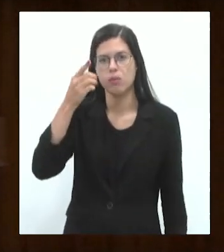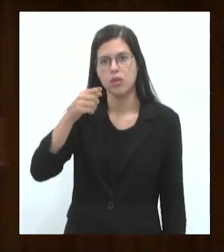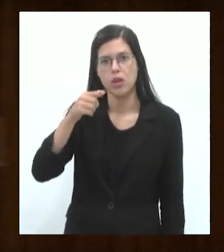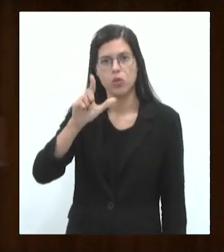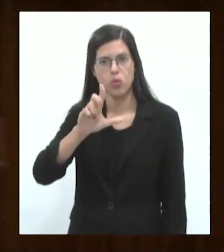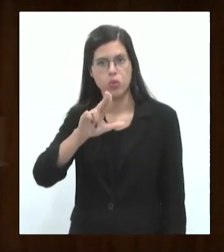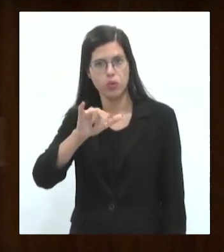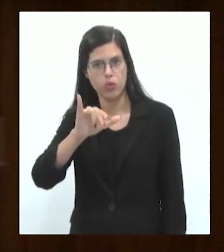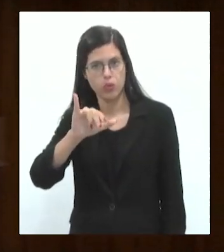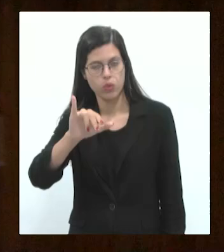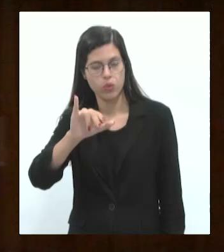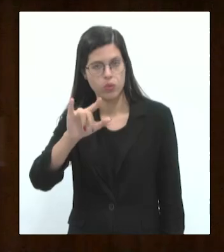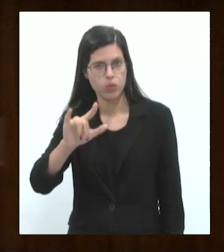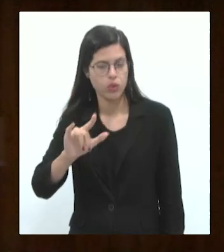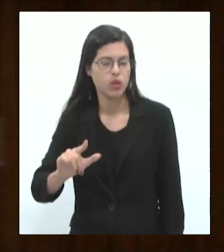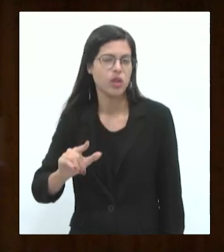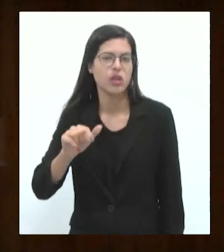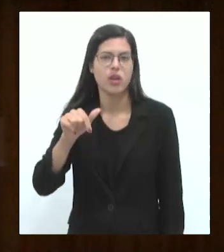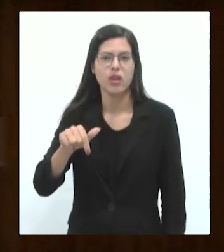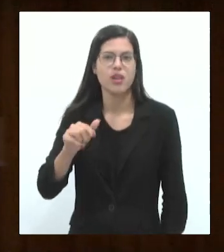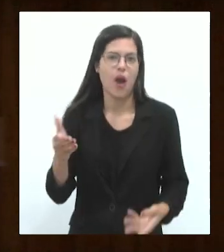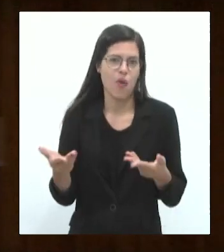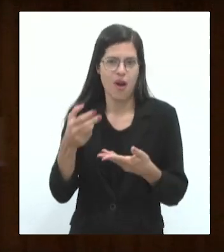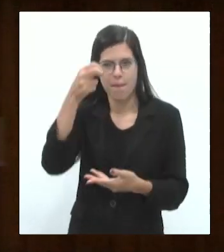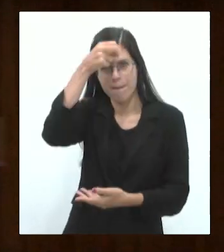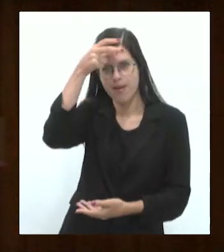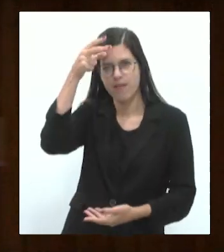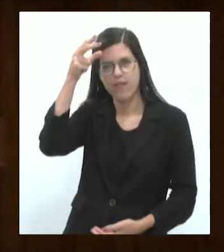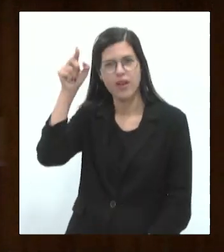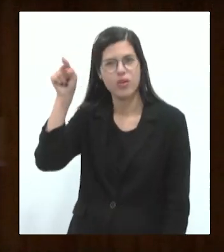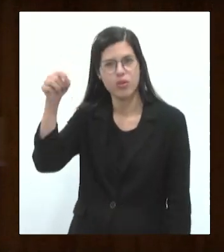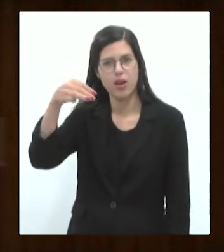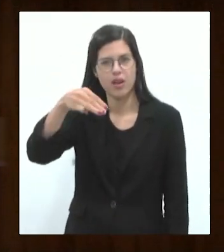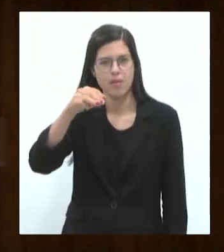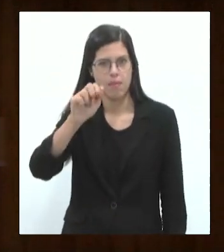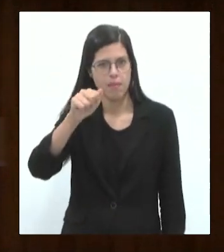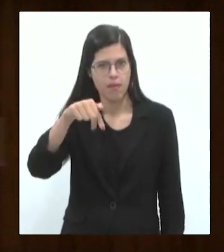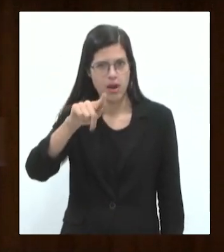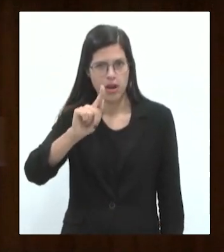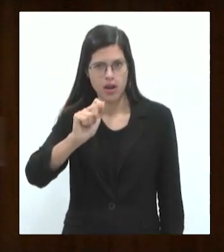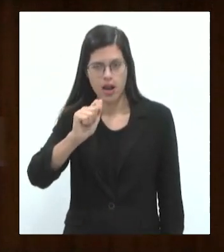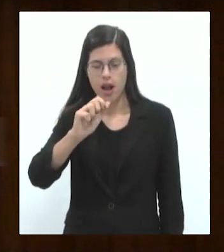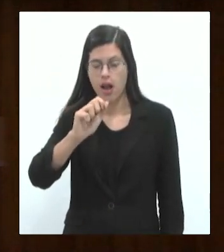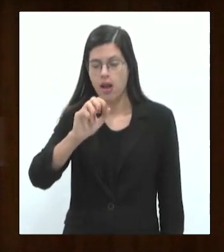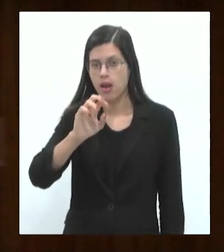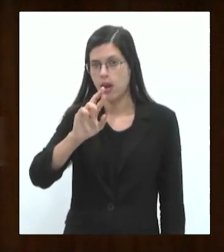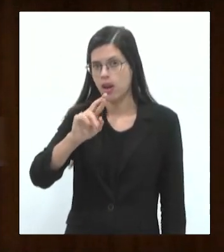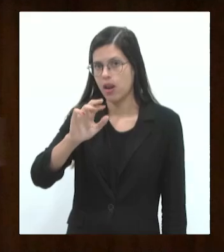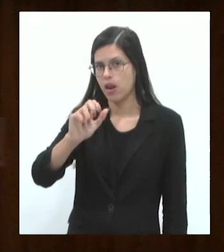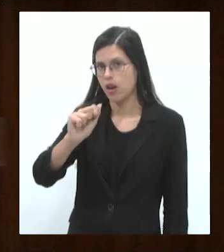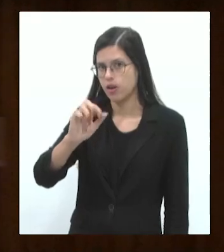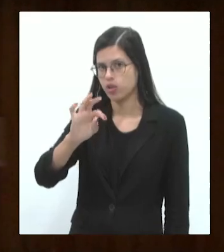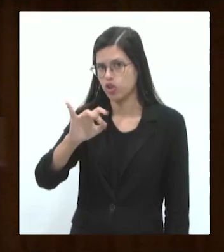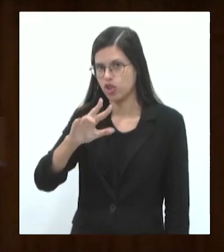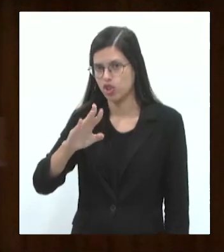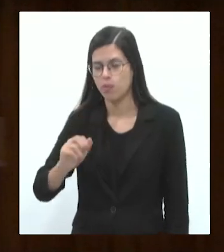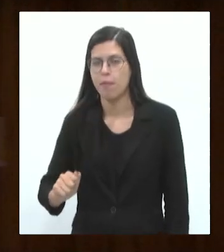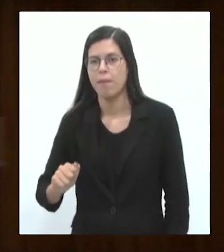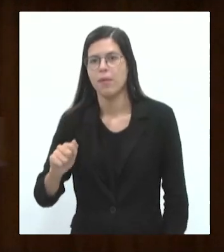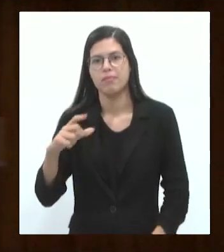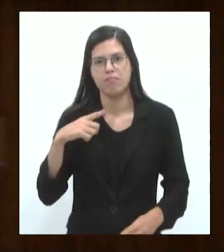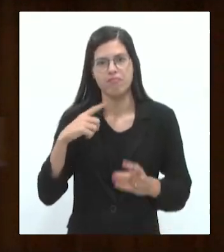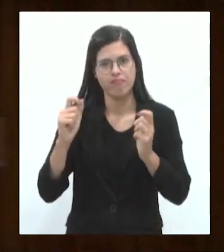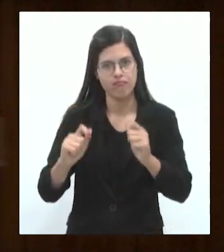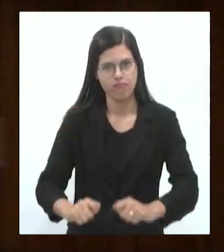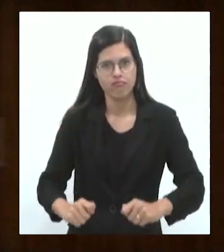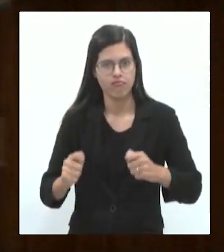que agora é o nosso prefeito lá em Mangaratiba, tem para dispor e colocar isso à disposição no nosso Estado do Rio de Janeiro. Muito obrigado,